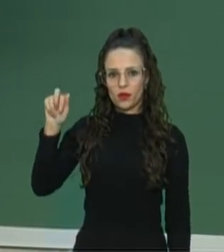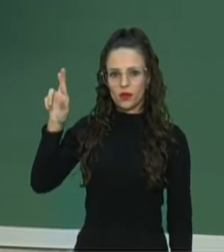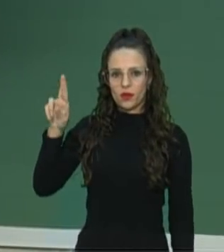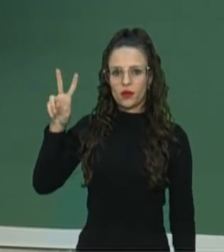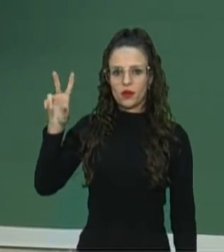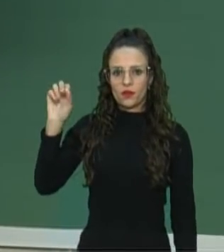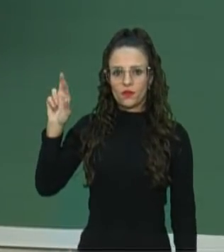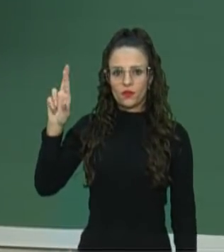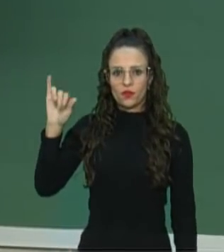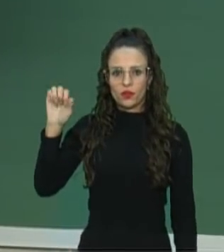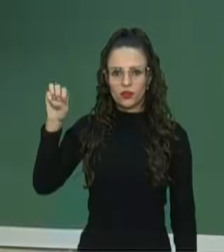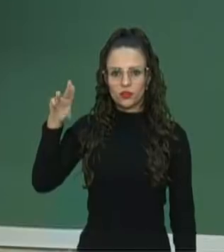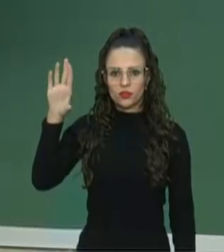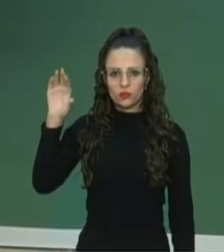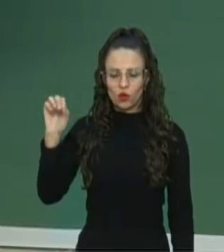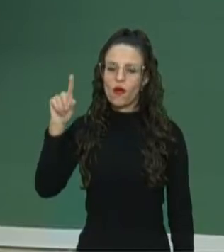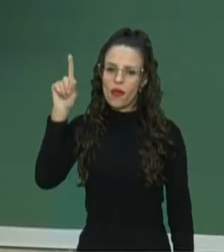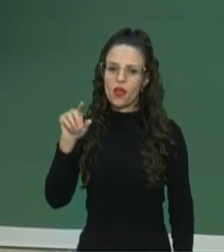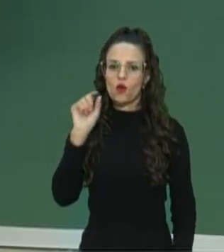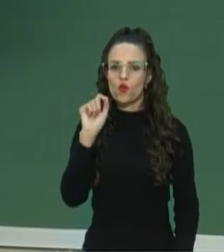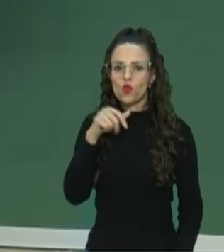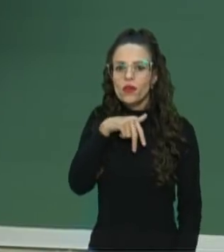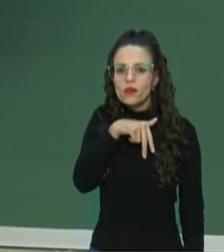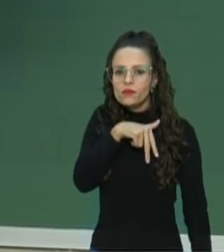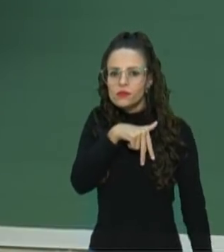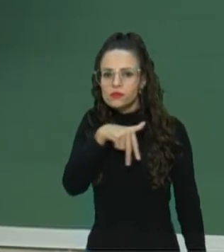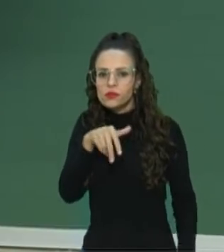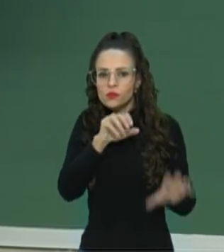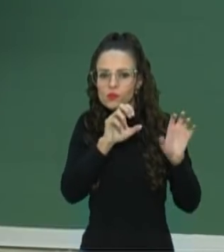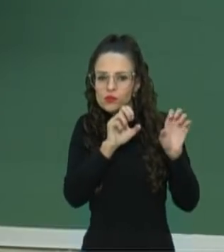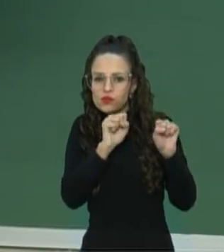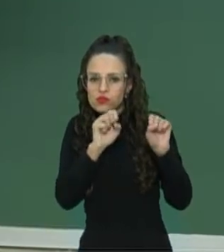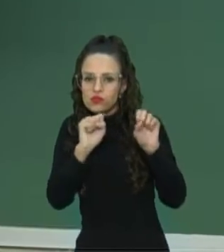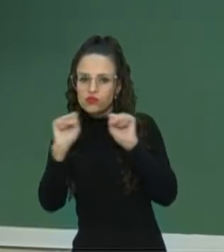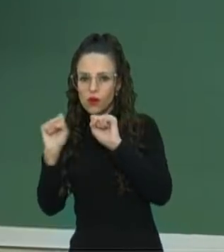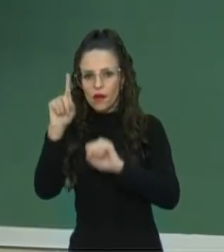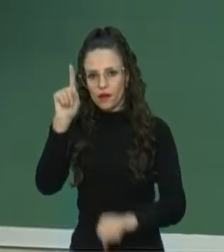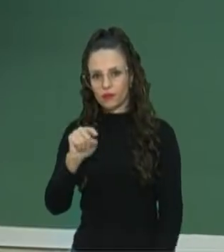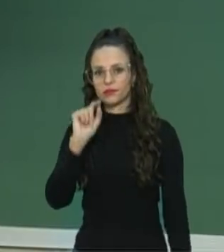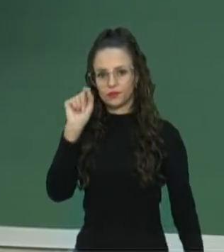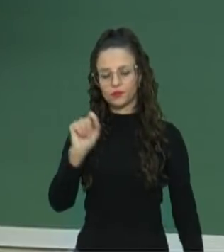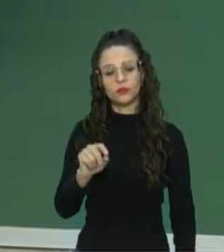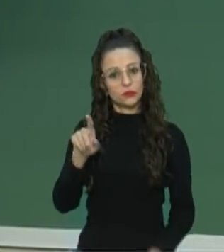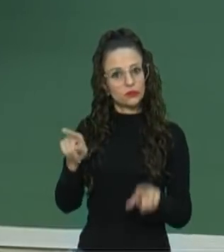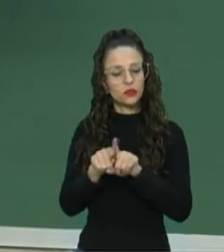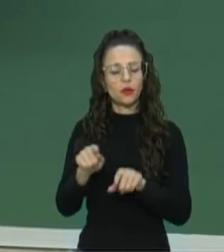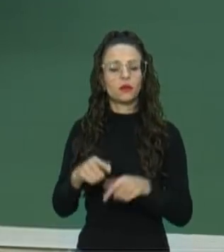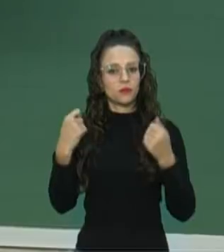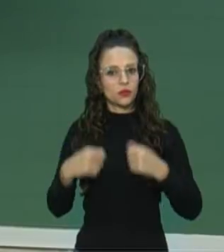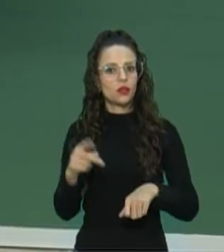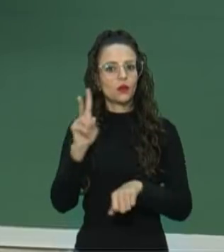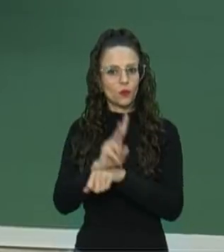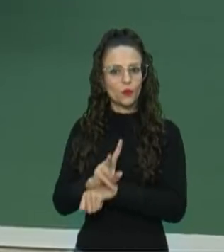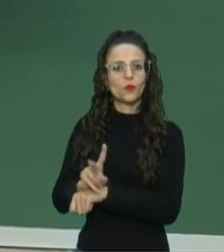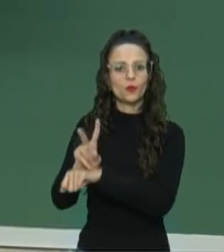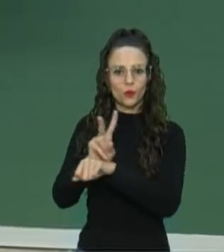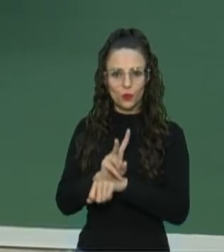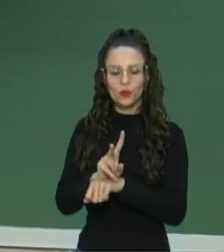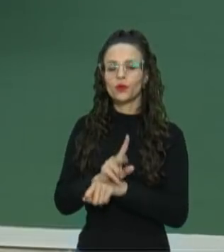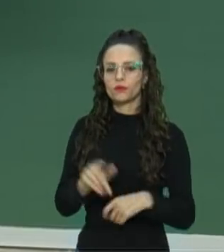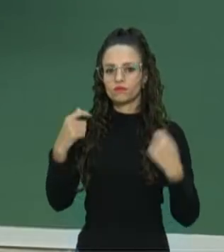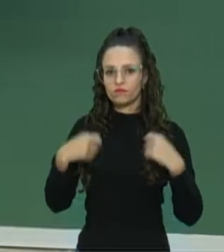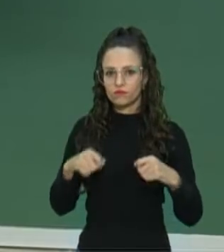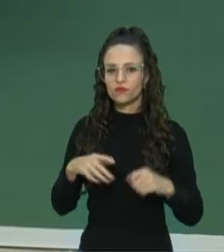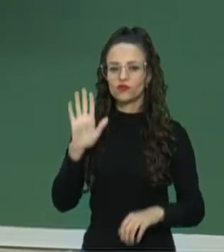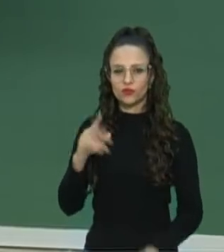a ideia é atravessar sempre de um ponto a outro, né? Sempre levando em consideração também todos os cuidados necessários que nós já vimos nas aulas